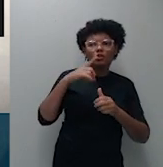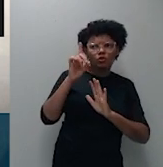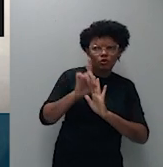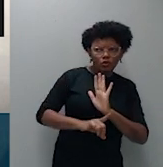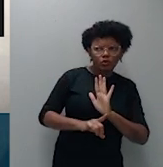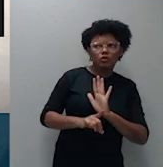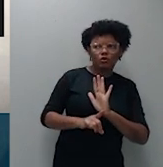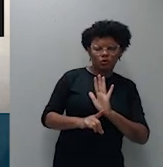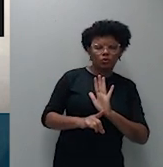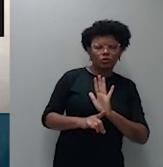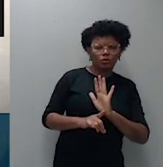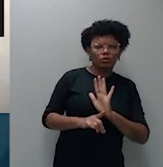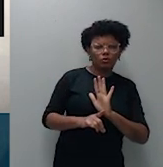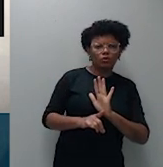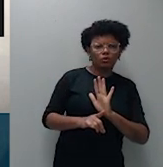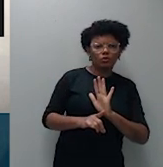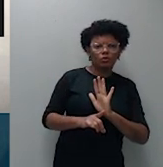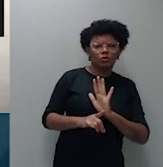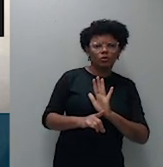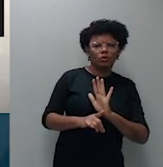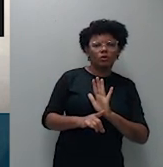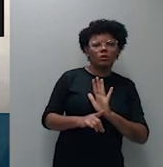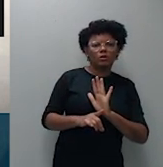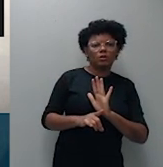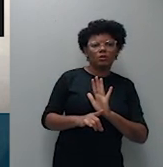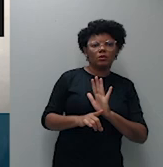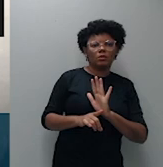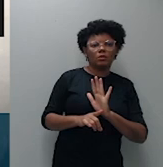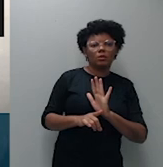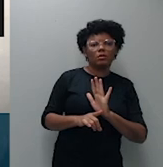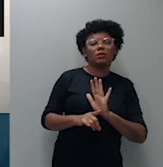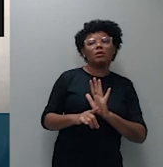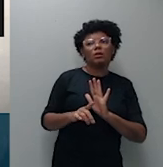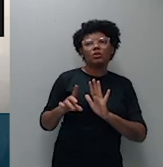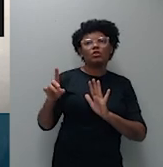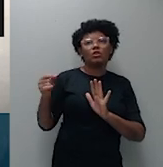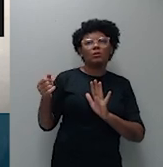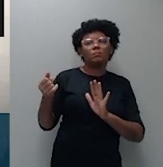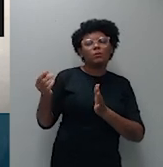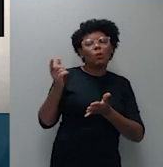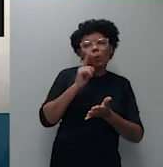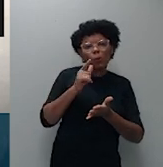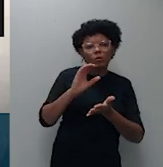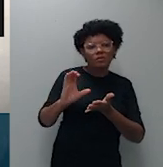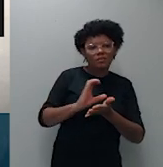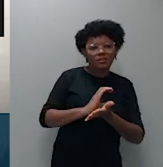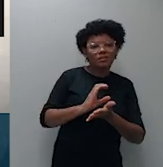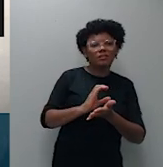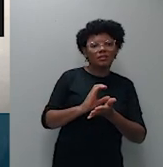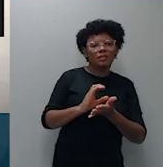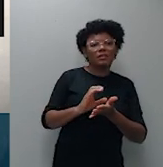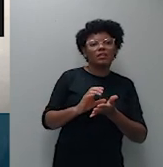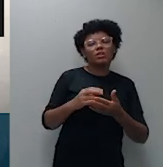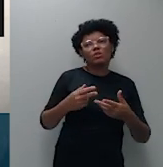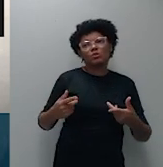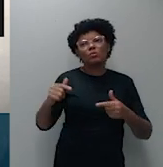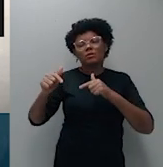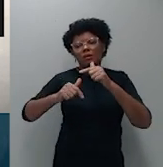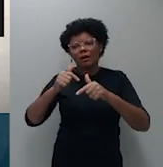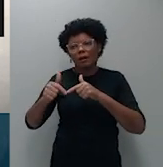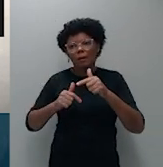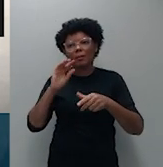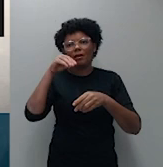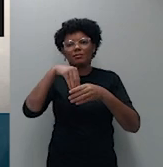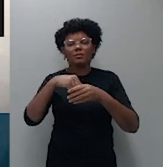direito a cobertura securitária da quinta e razoavelmente deixou de lucrar em suas